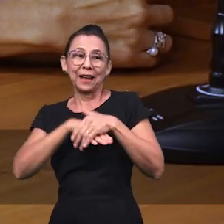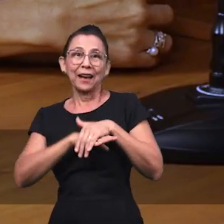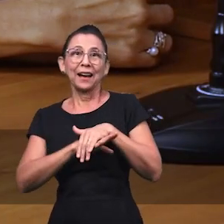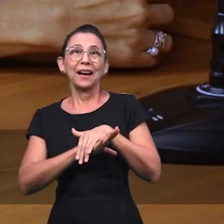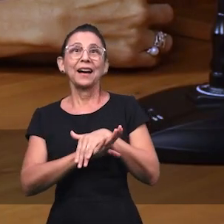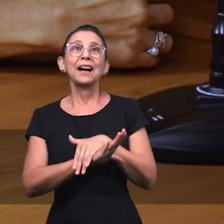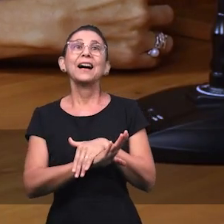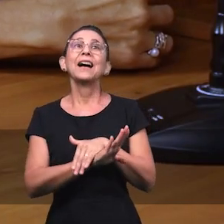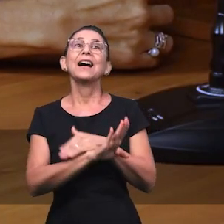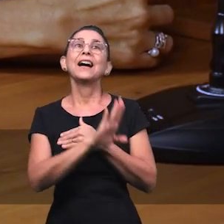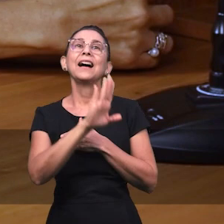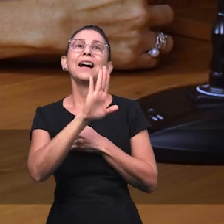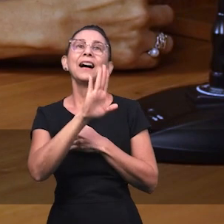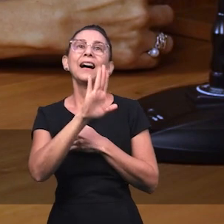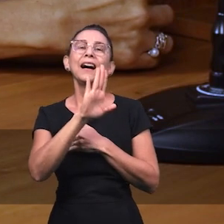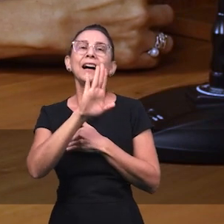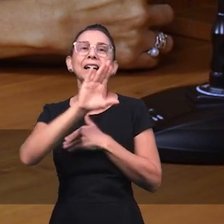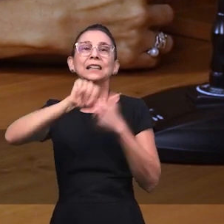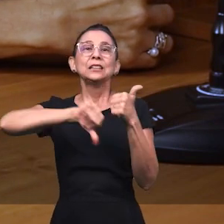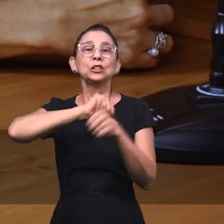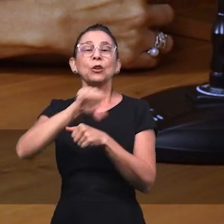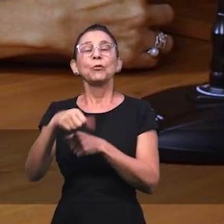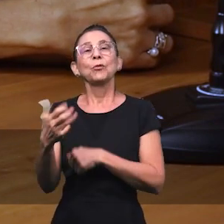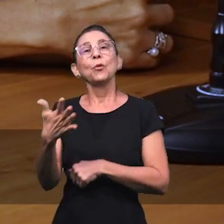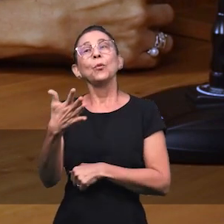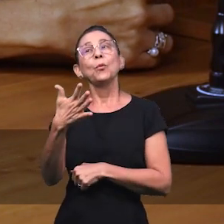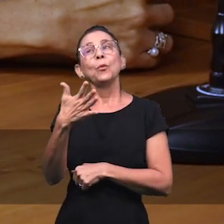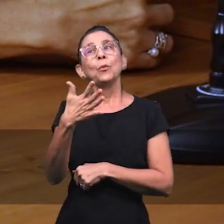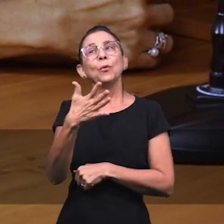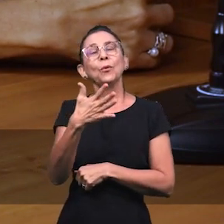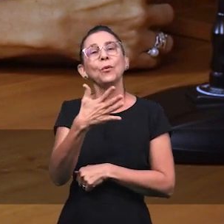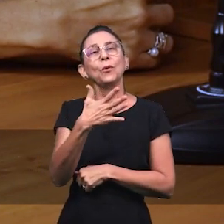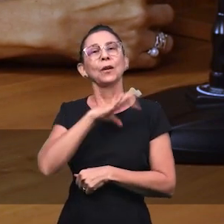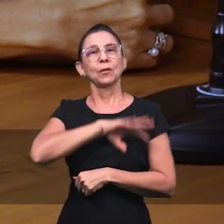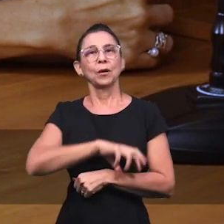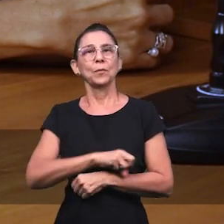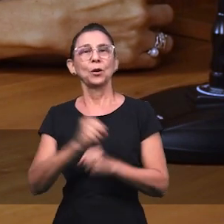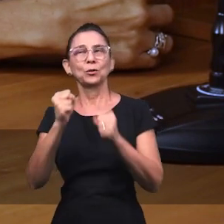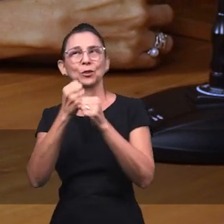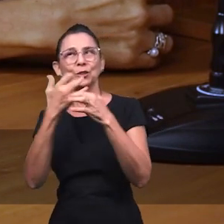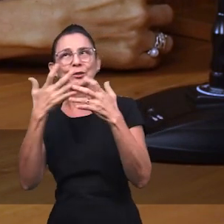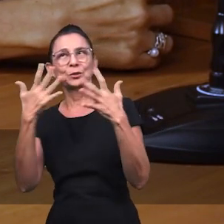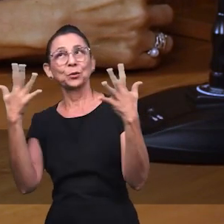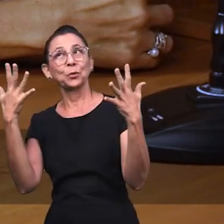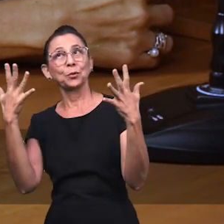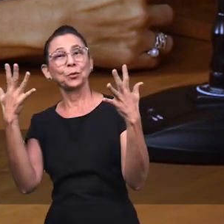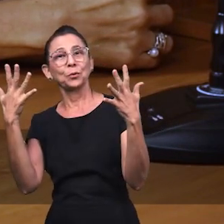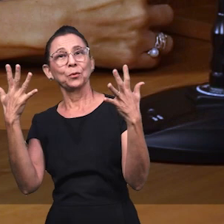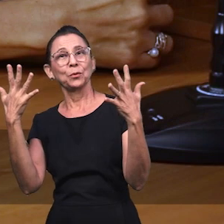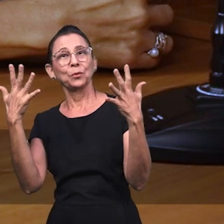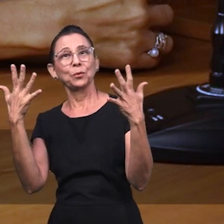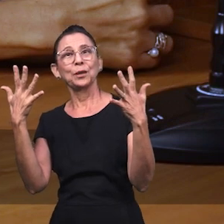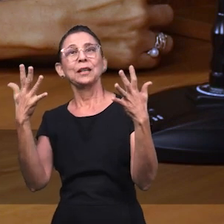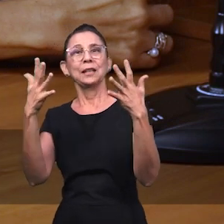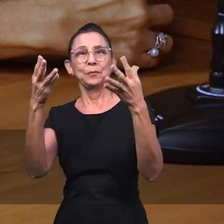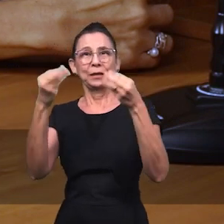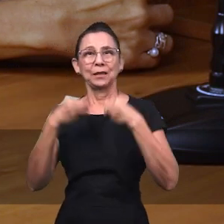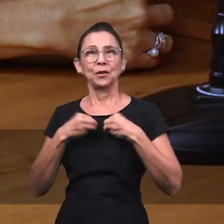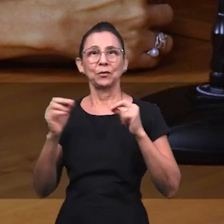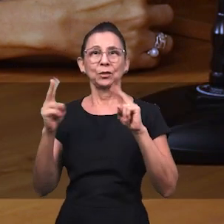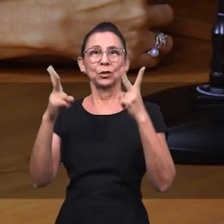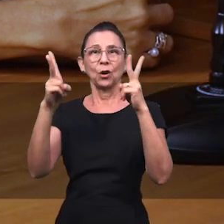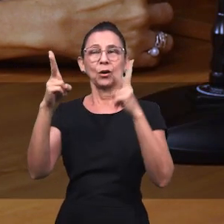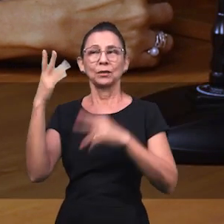coroa pra guardar. Tudo fez de novo com amor